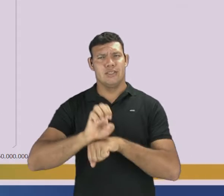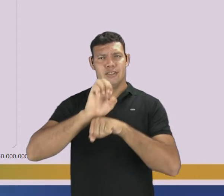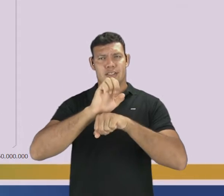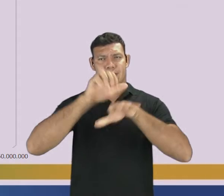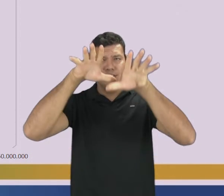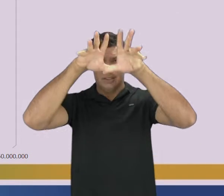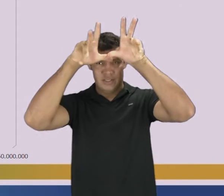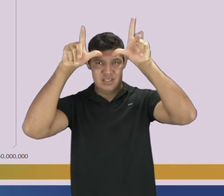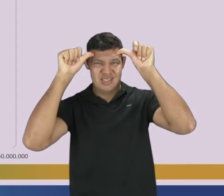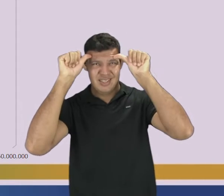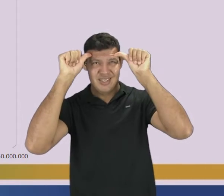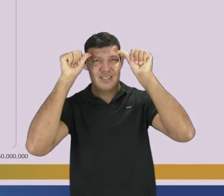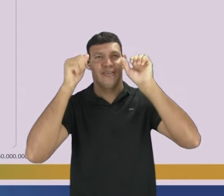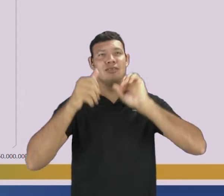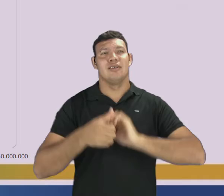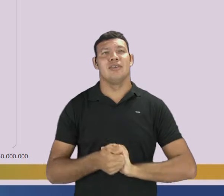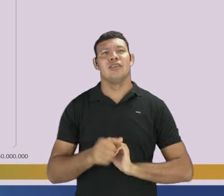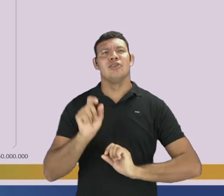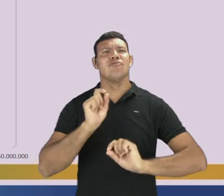de